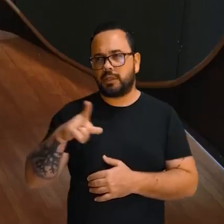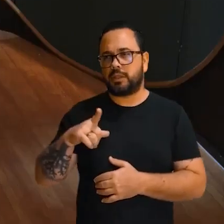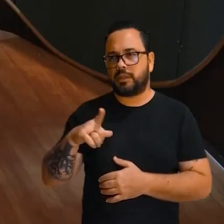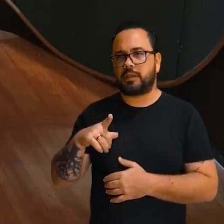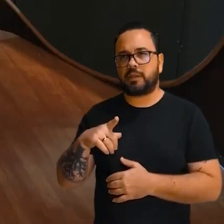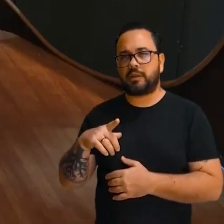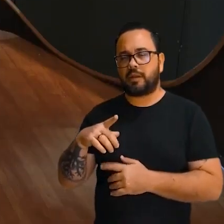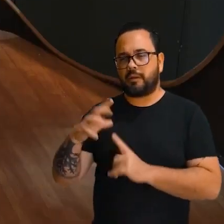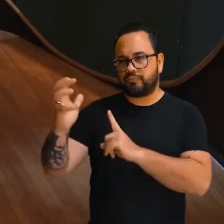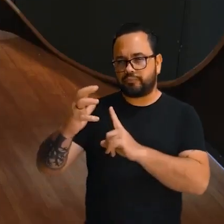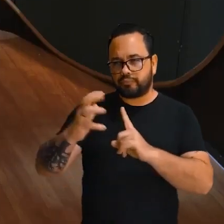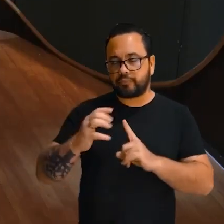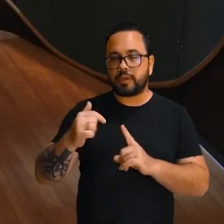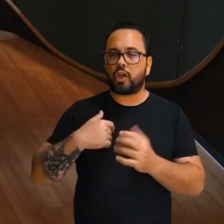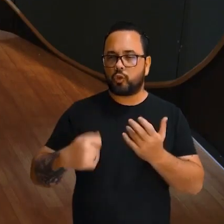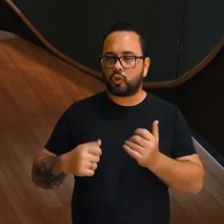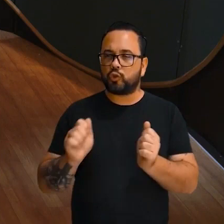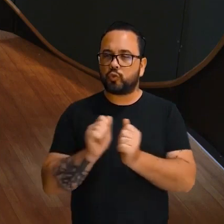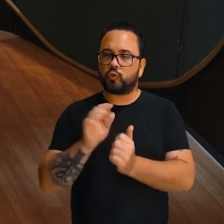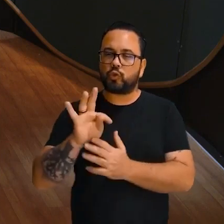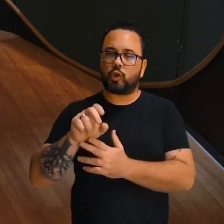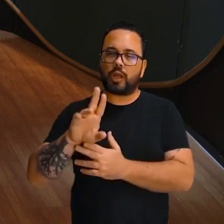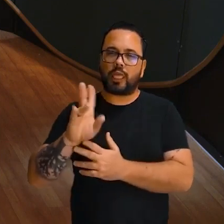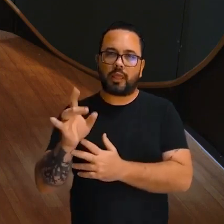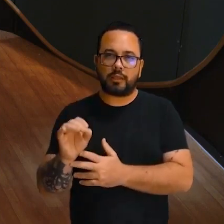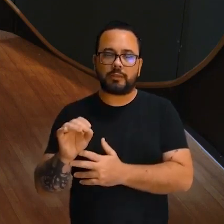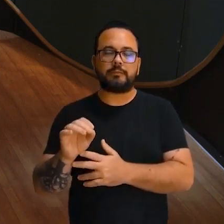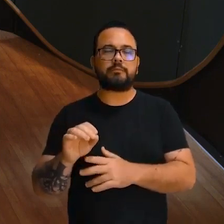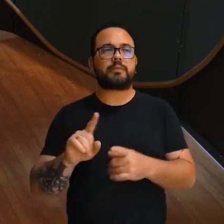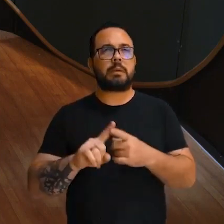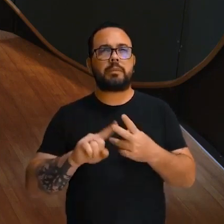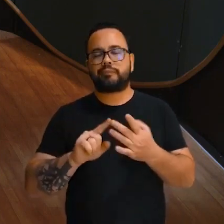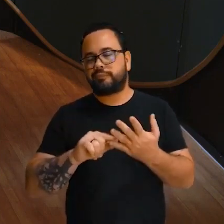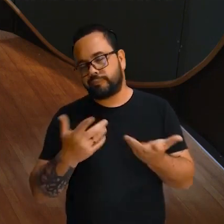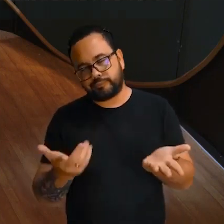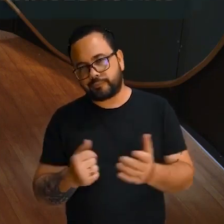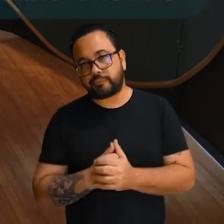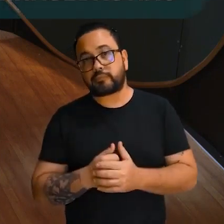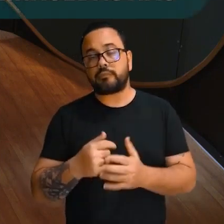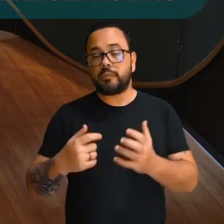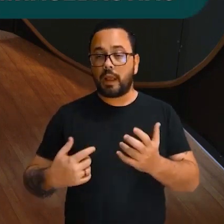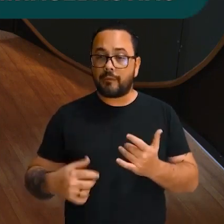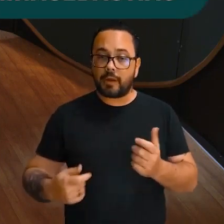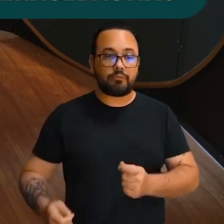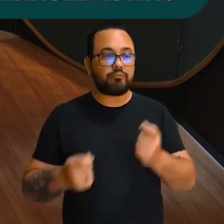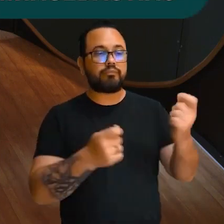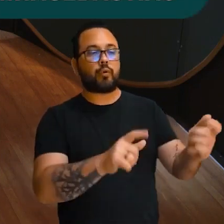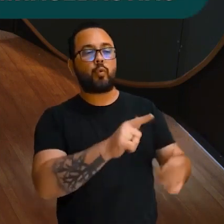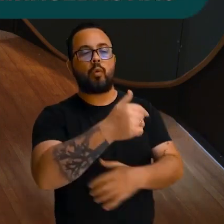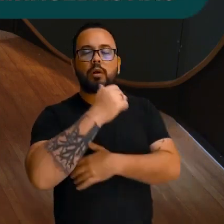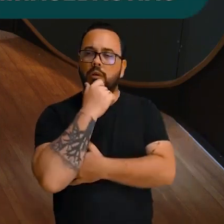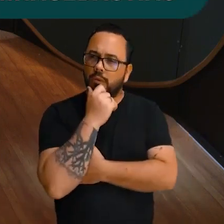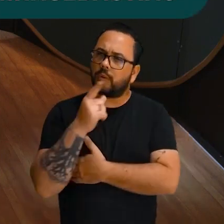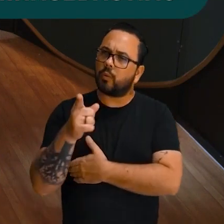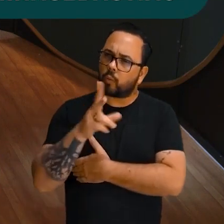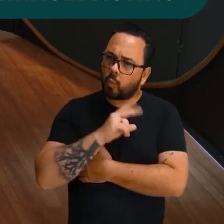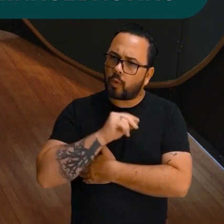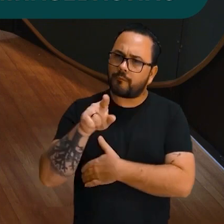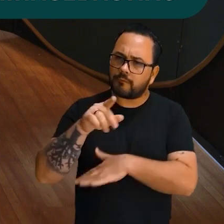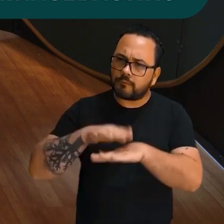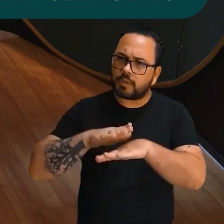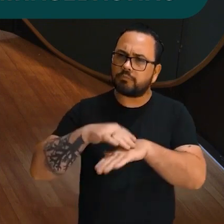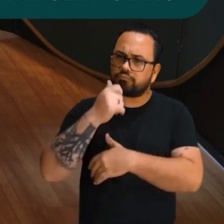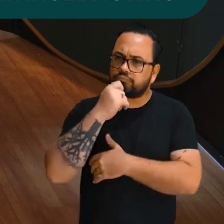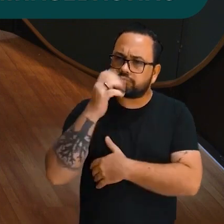Horta, Toninho, né? Eu toquei com o Toninho já. É. Aí toquei Loborges. Daí passou o violão pro outro, os caras, meu, que harmonias, né? Eles piram,